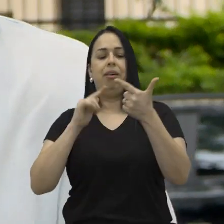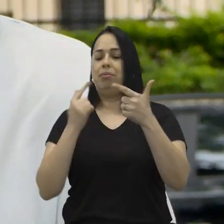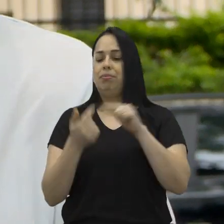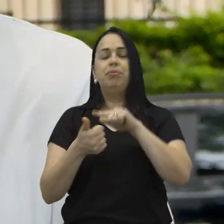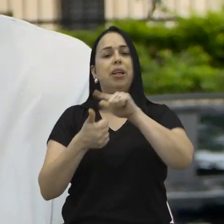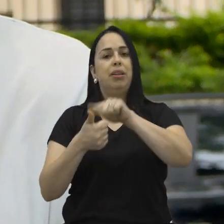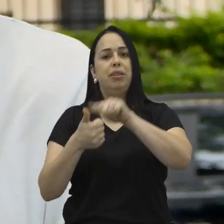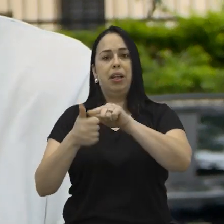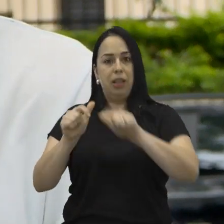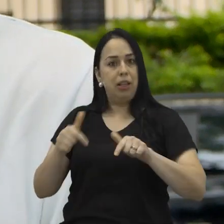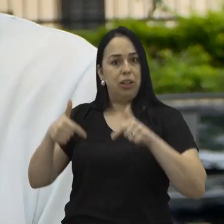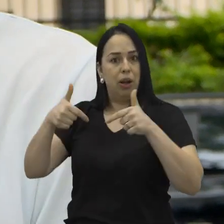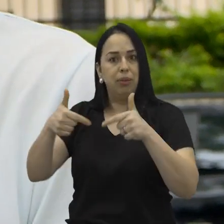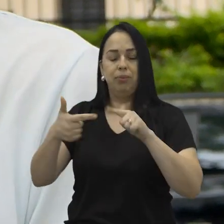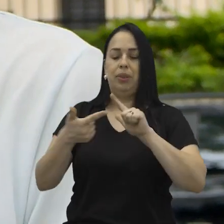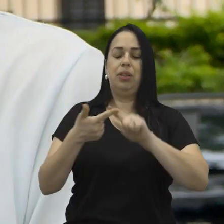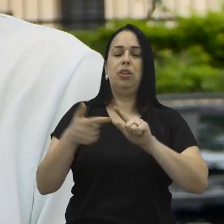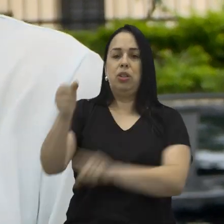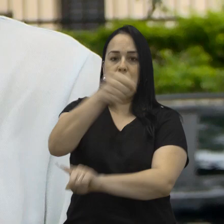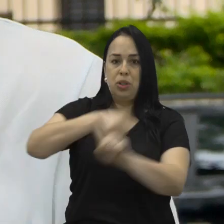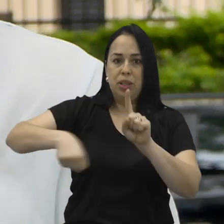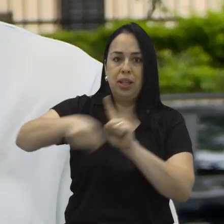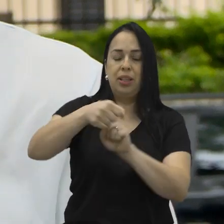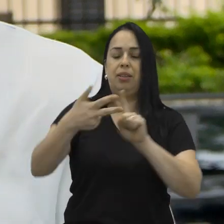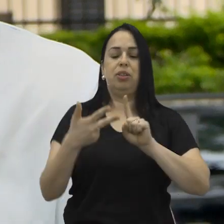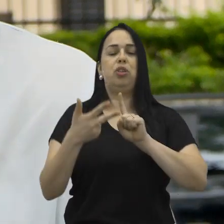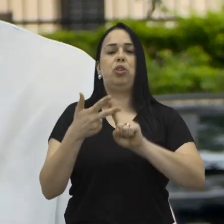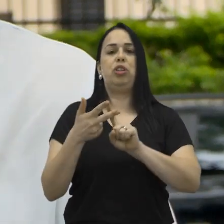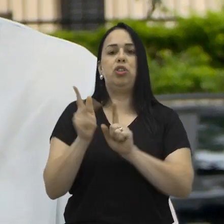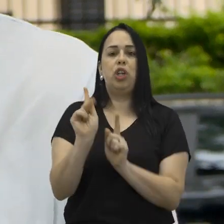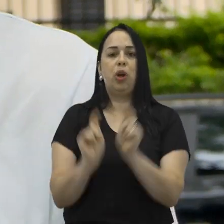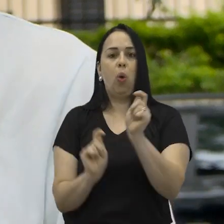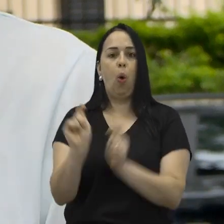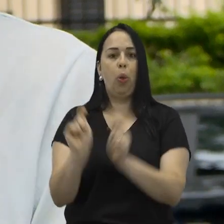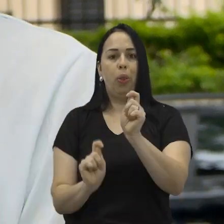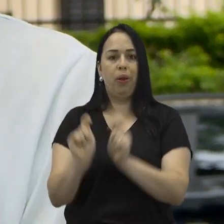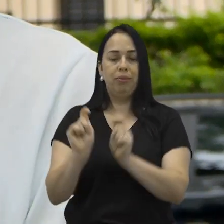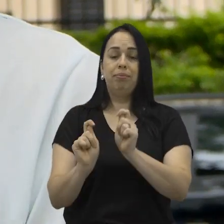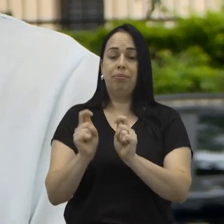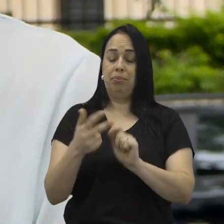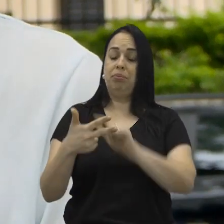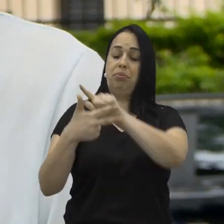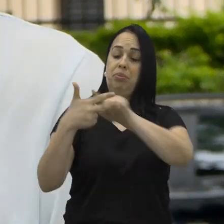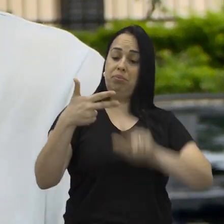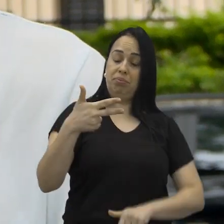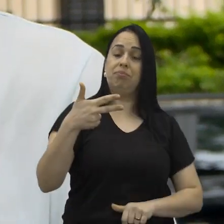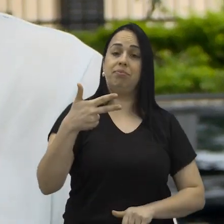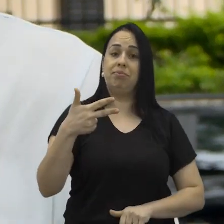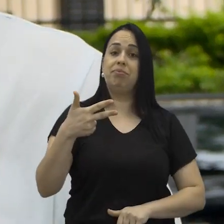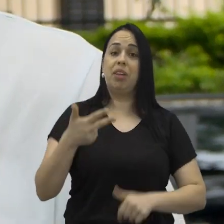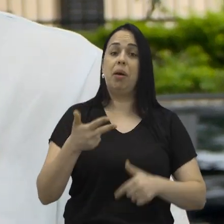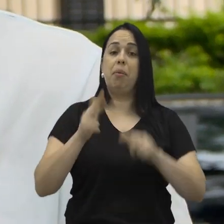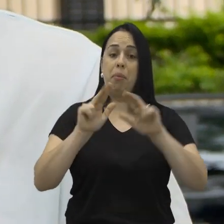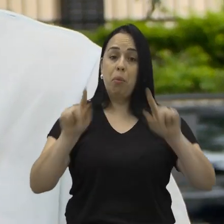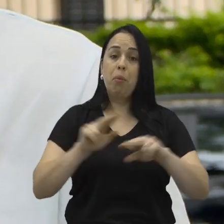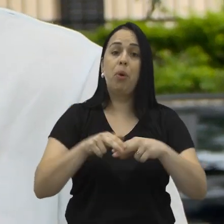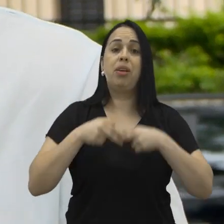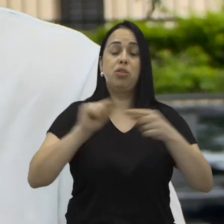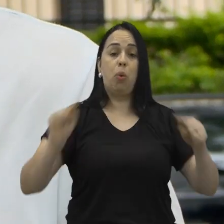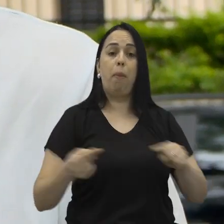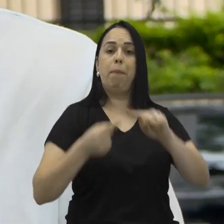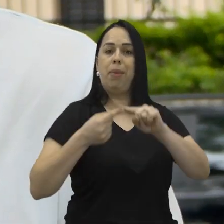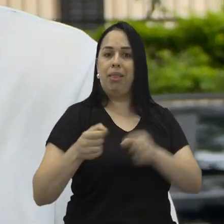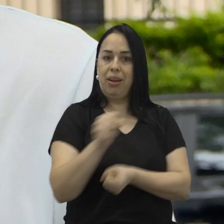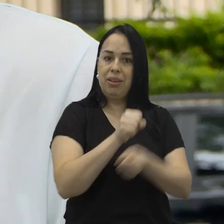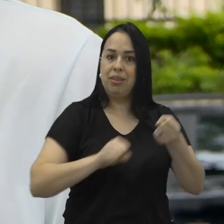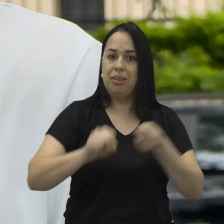ações ambientais o sd social que é o social e o g de governança né então dentro desse contexto as ações ambientais se apresentam como uma